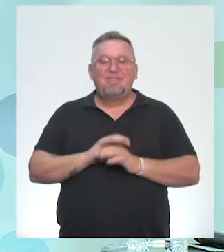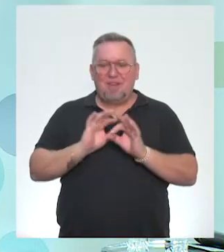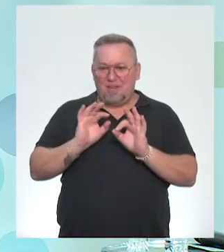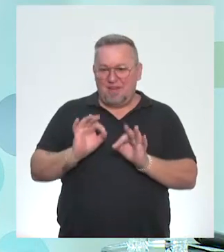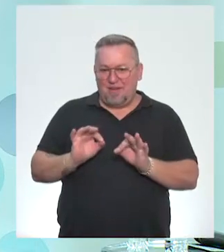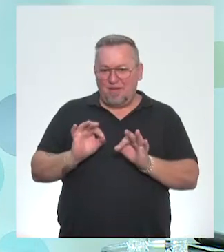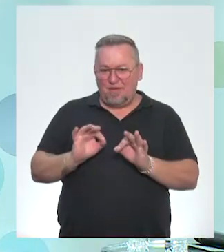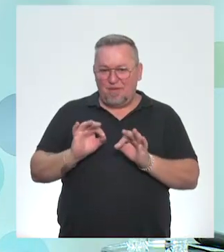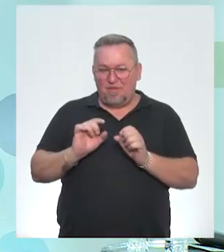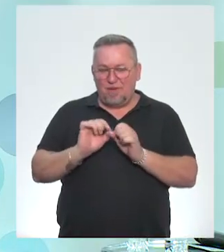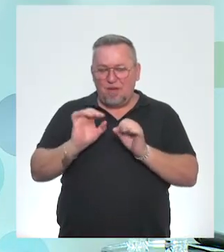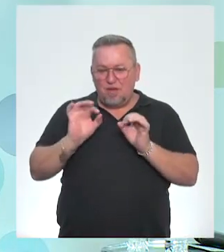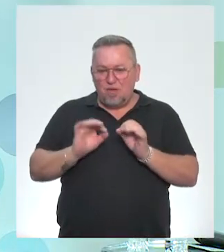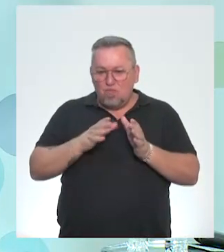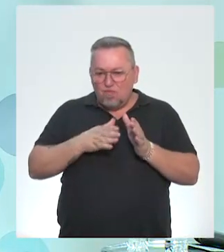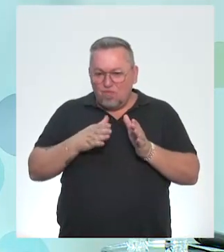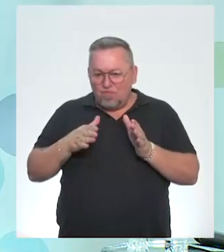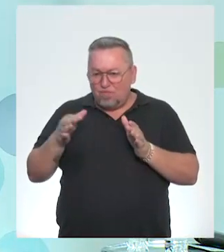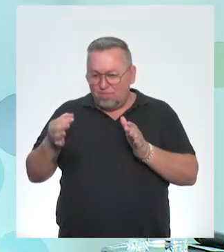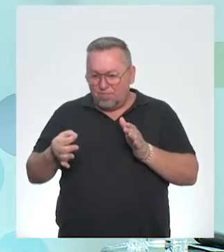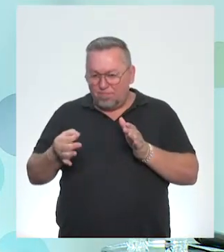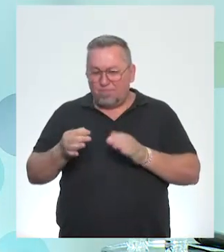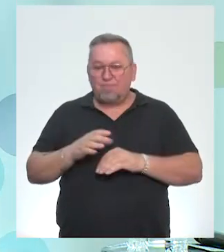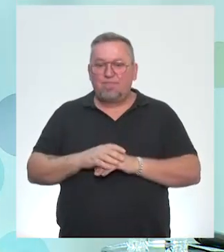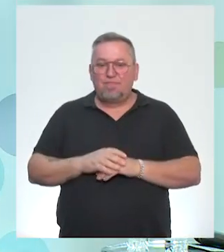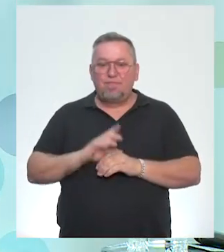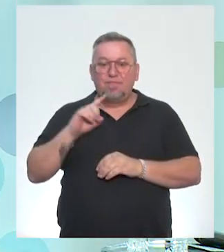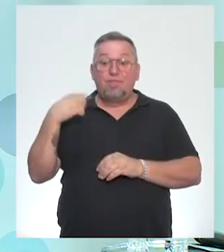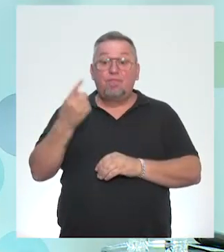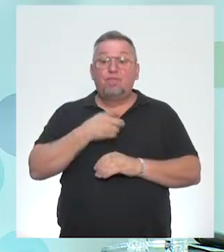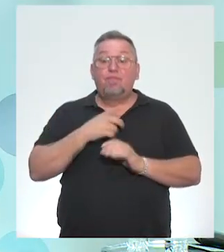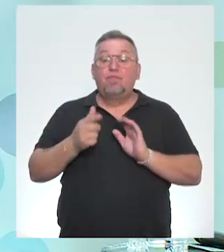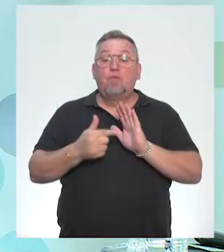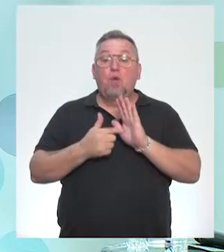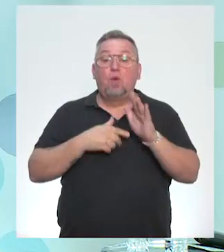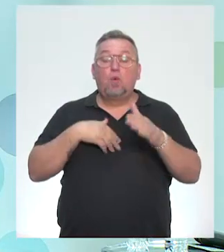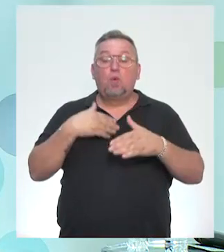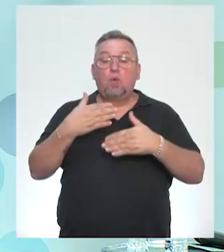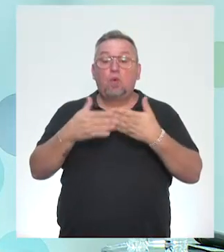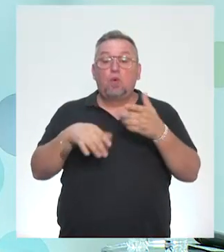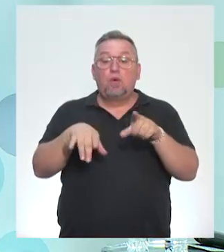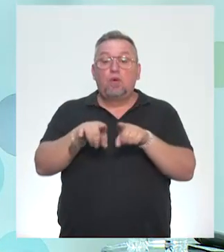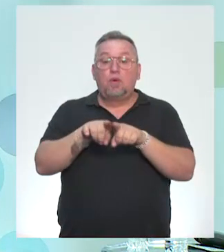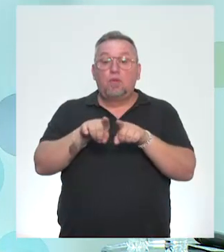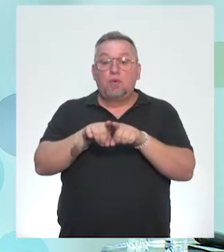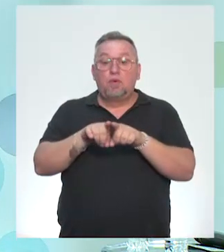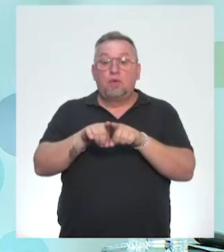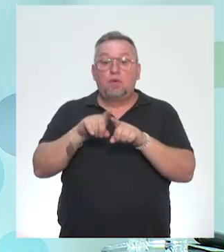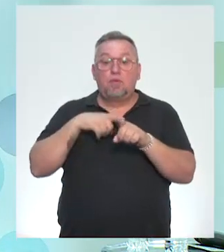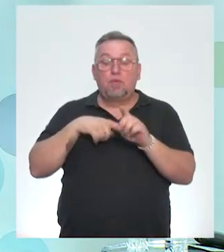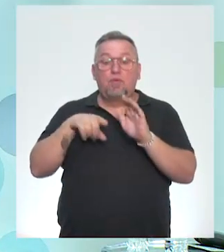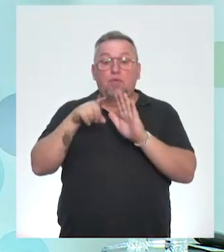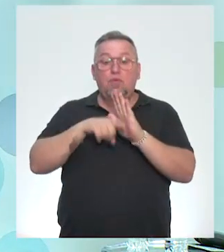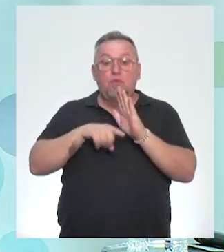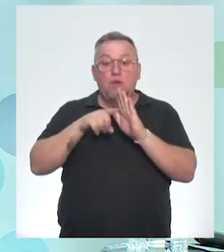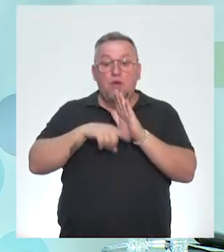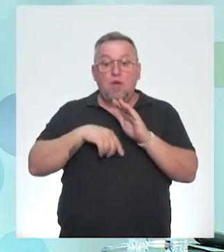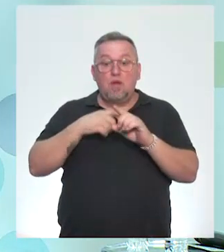se você fizer tudo bonitinho. Então, é essa a ideia. Nós vamos mostrar o processo também ao contrário, que a gente pode fazer por subtração.